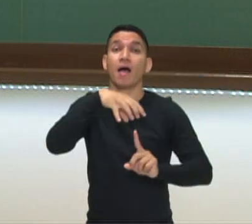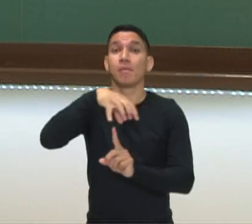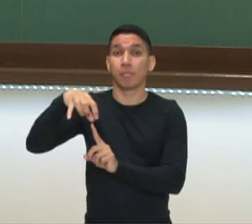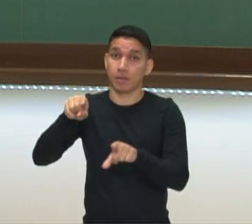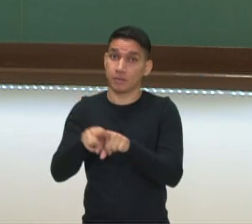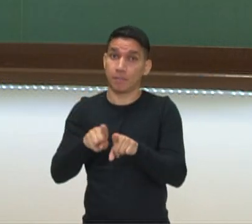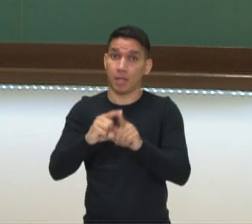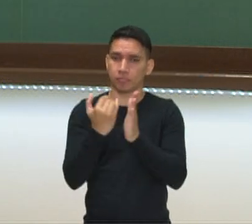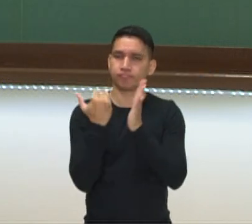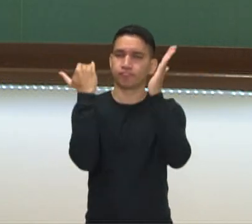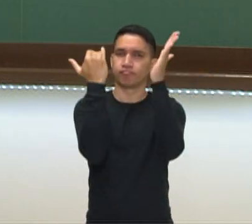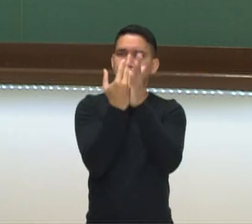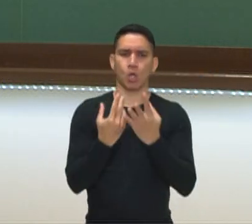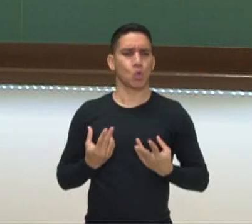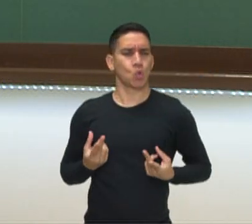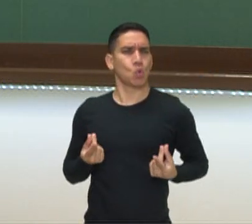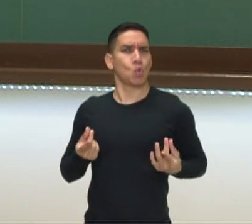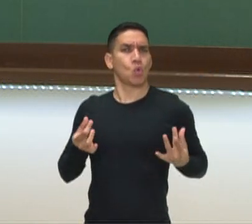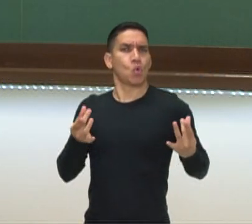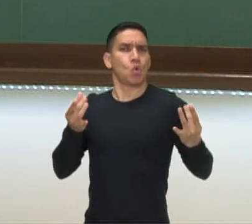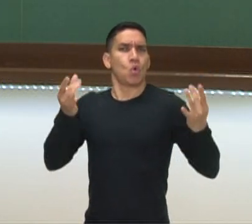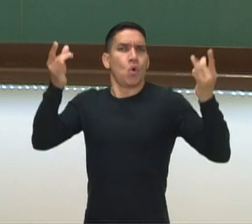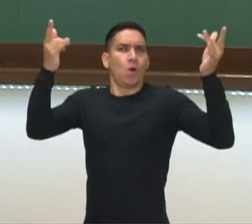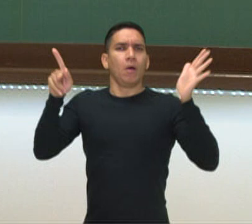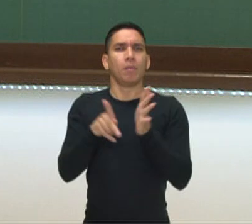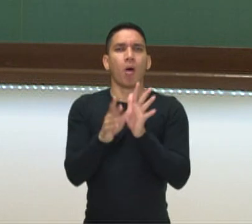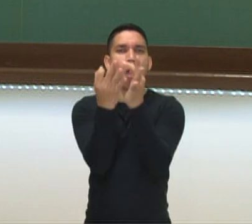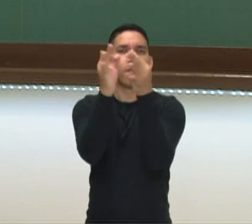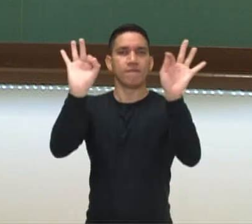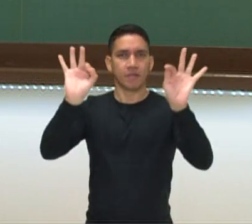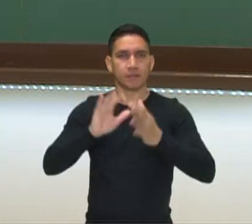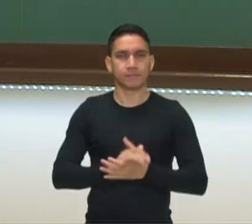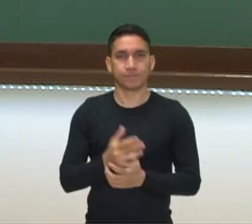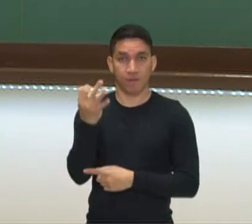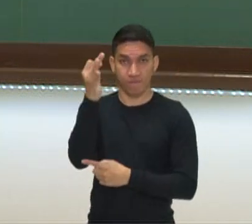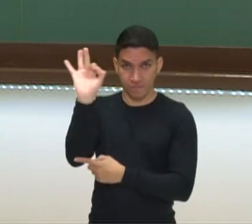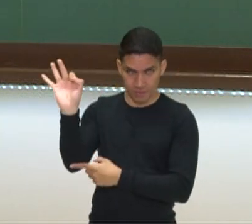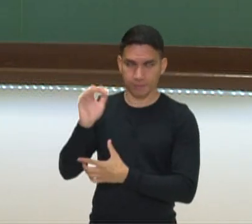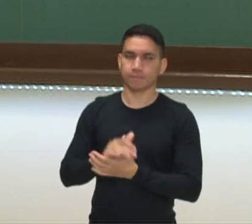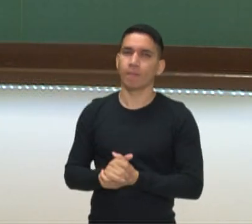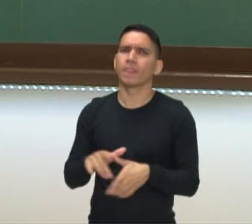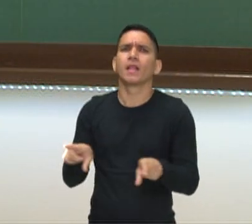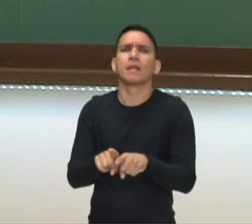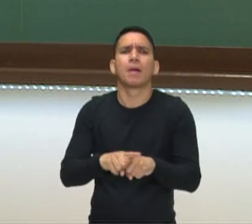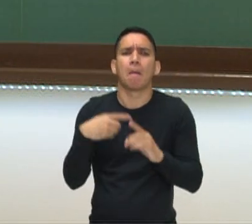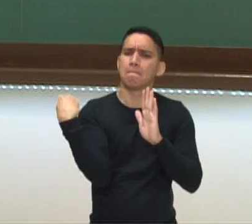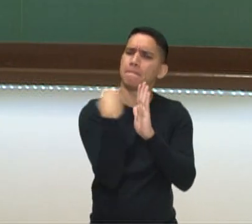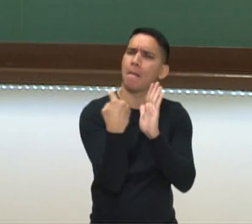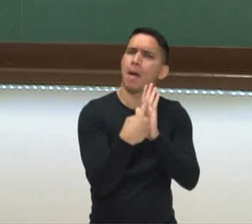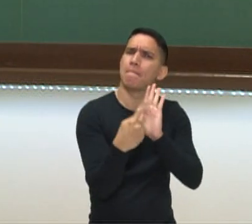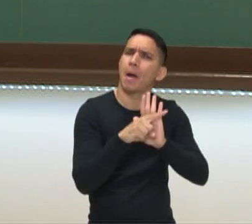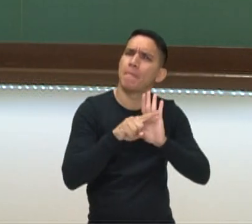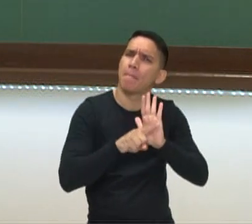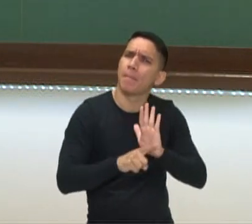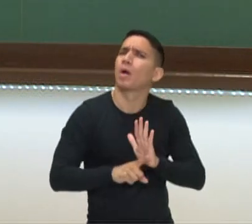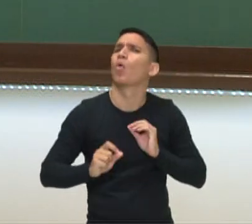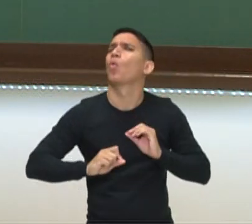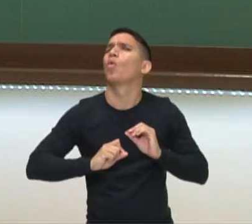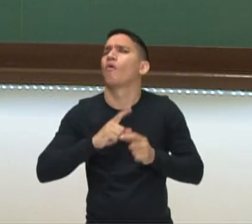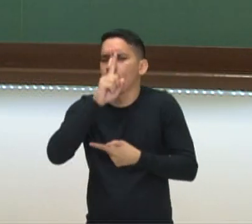a nobreza, o luxo em que vivia a nobreza francesa. E as medidas que ele toma, né, impedindo a